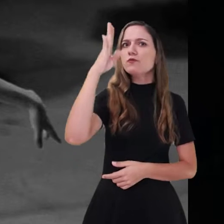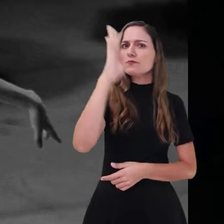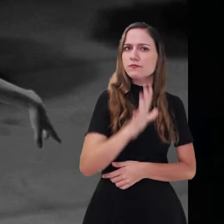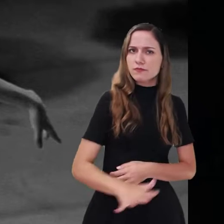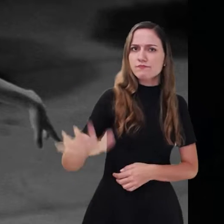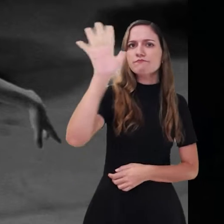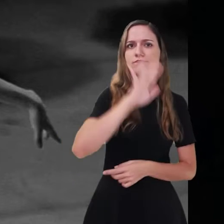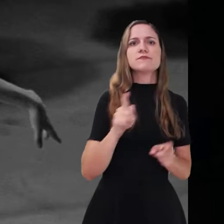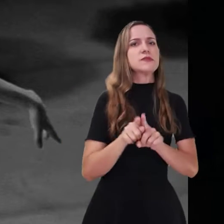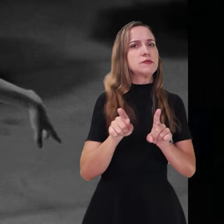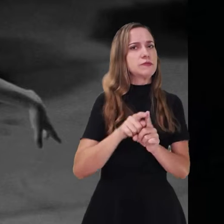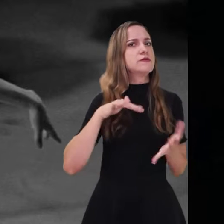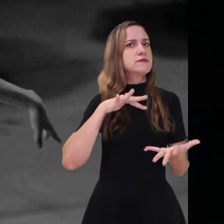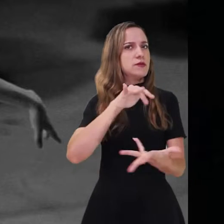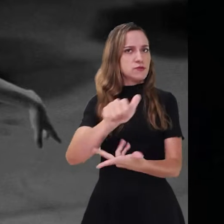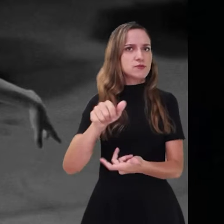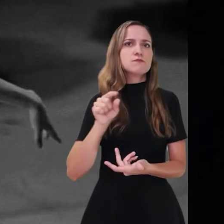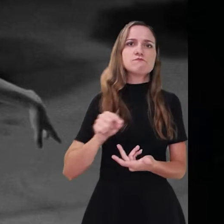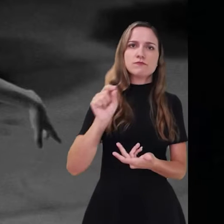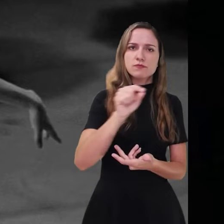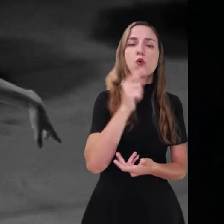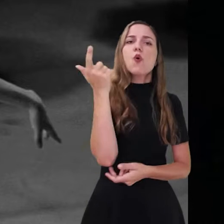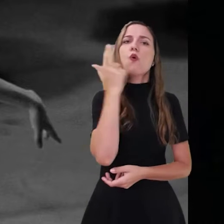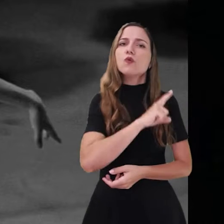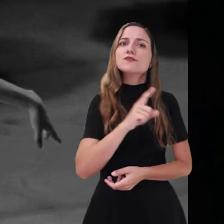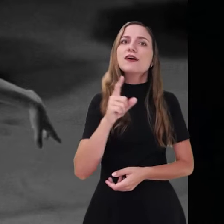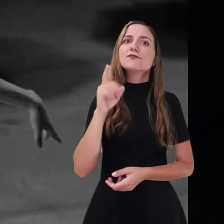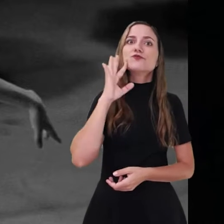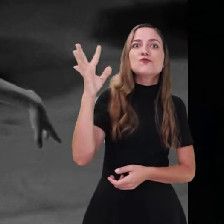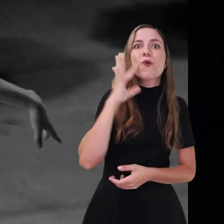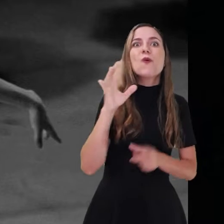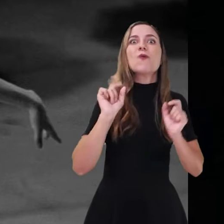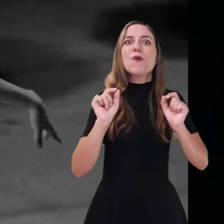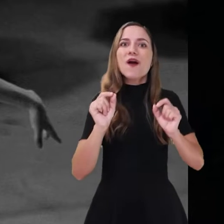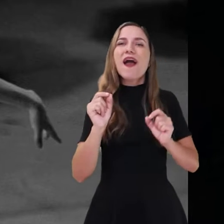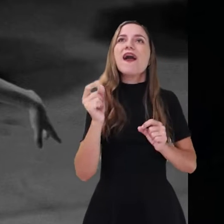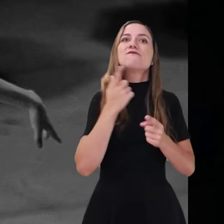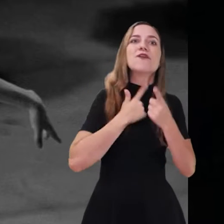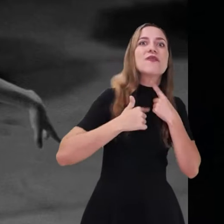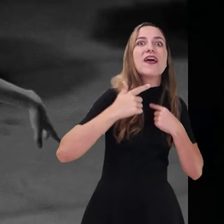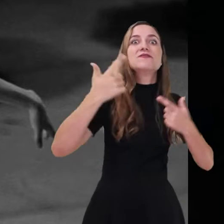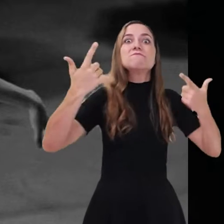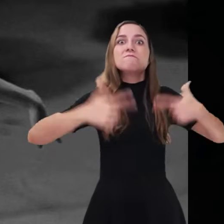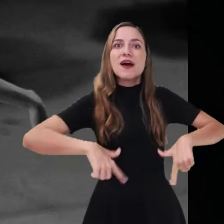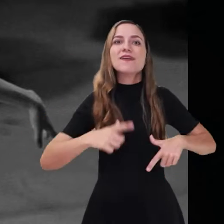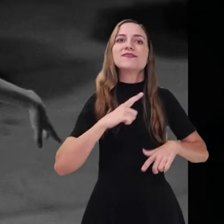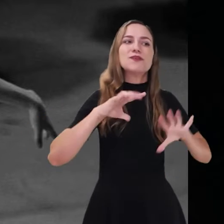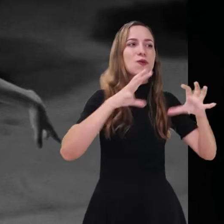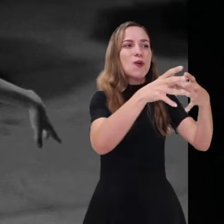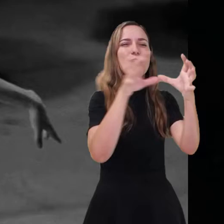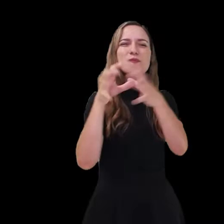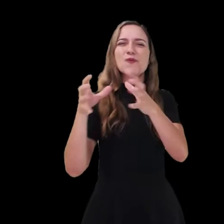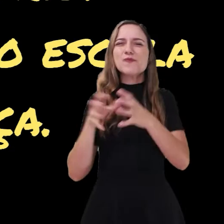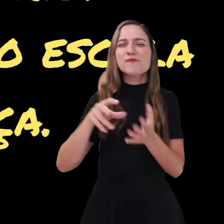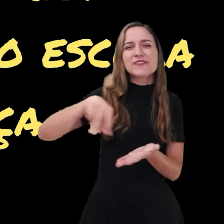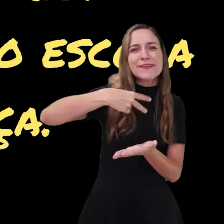Dessa forma, realizam sonhos por passarem a integrar as mais expressivas companhias de dança do mundo.